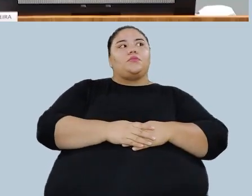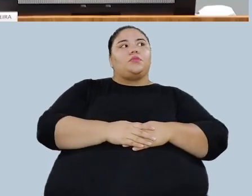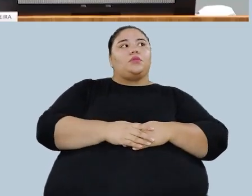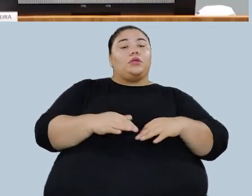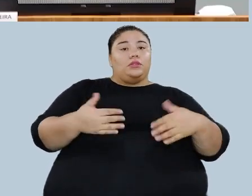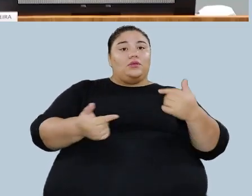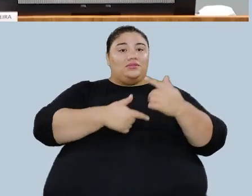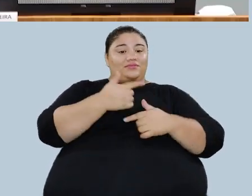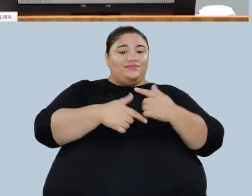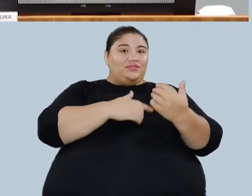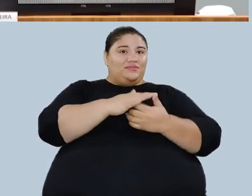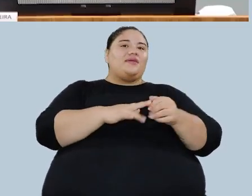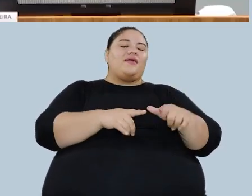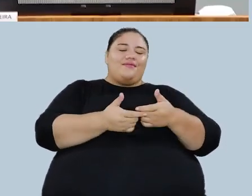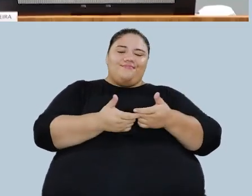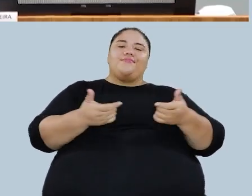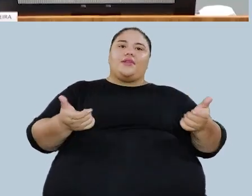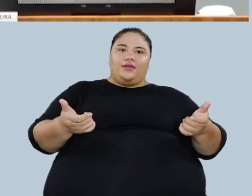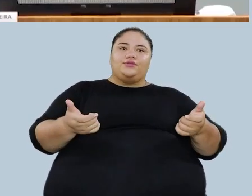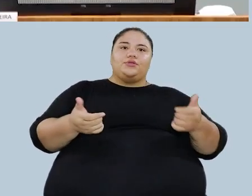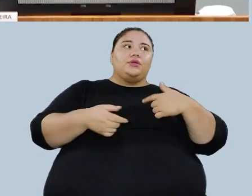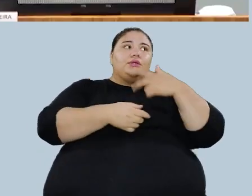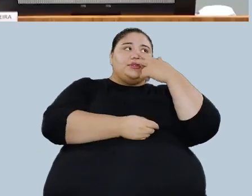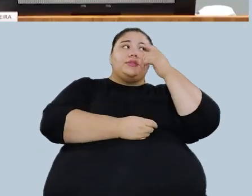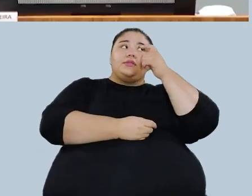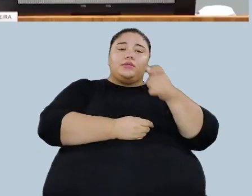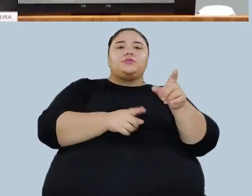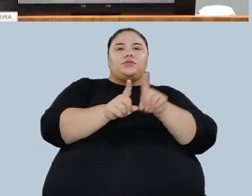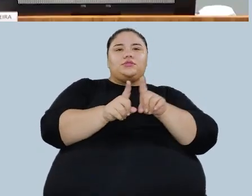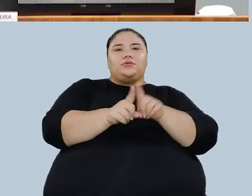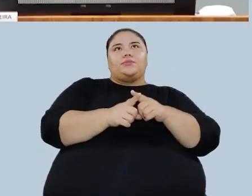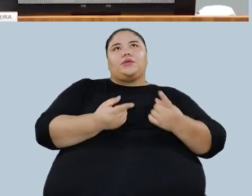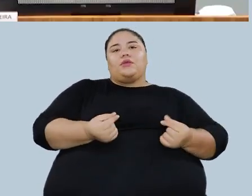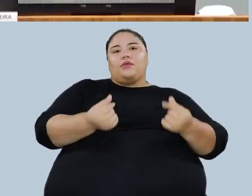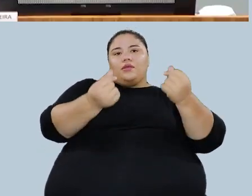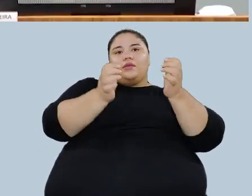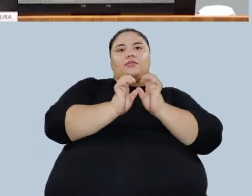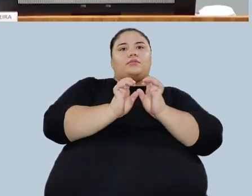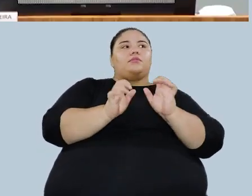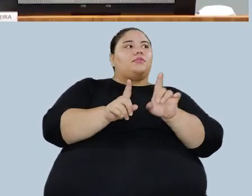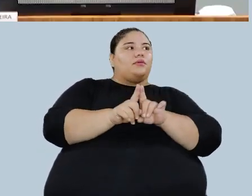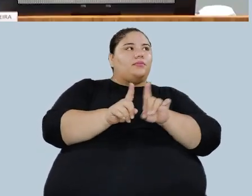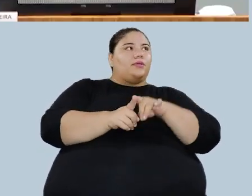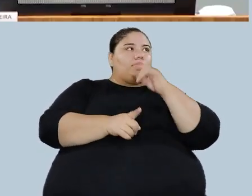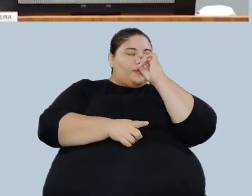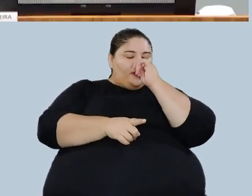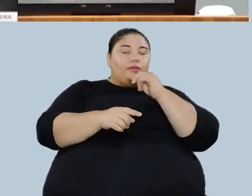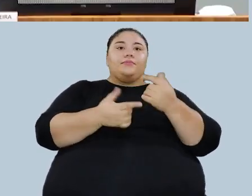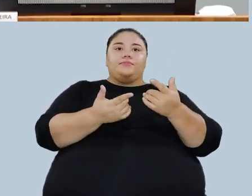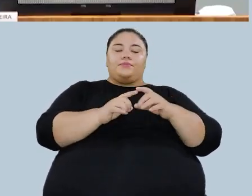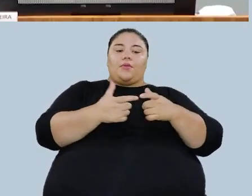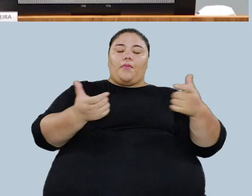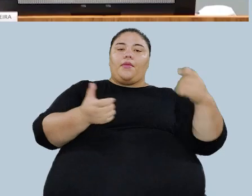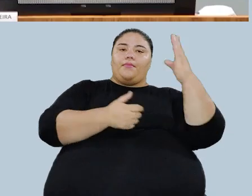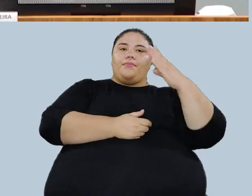Então, a demanda por essas empresas é muito grande. E é interessantíssimo a riqueza e a extensão do mercado